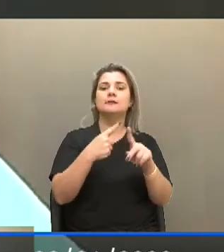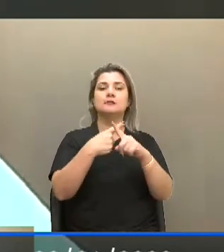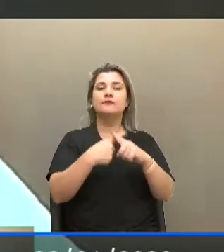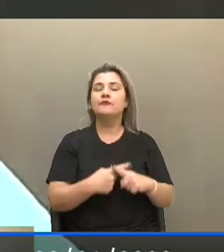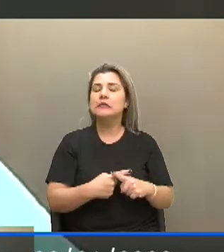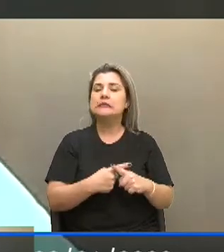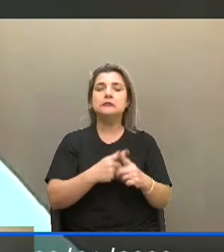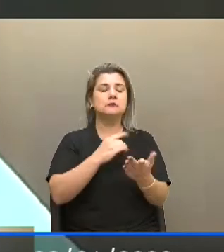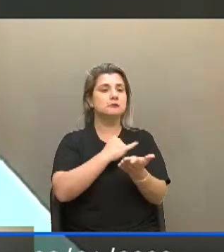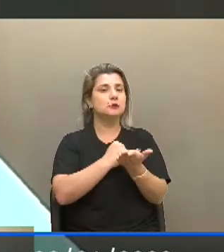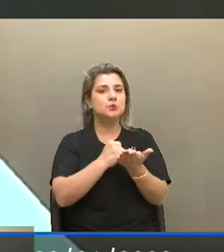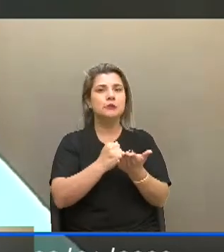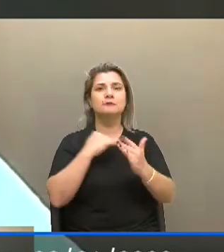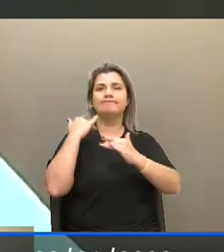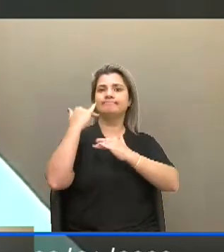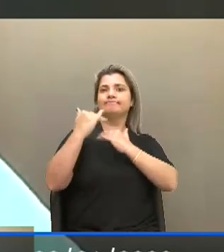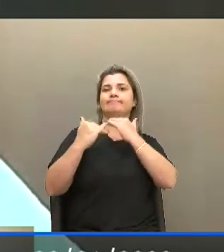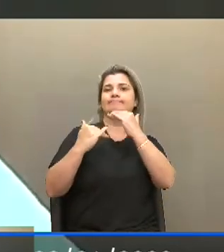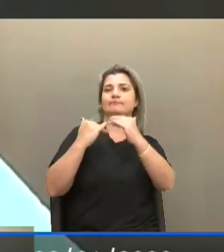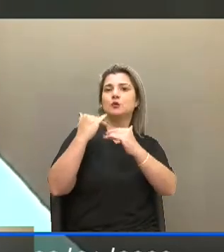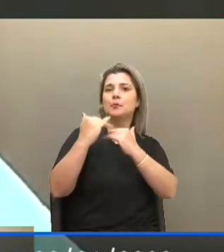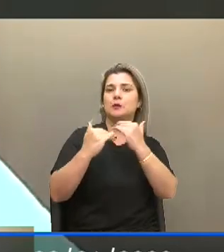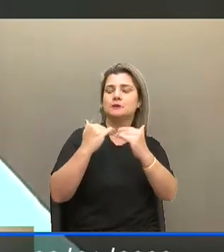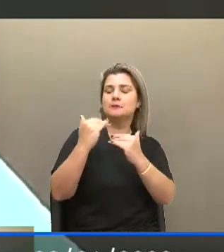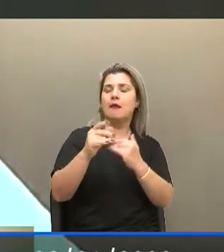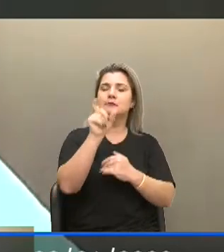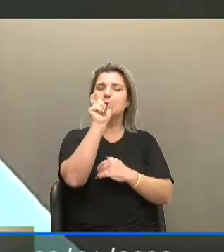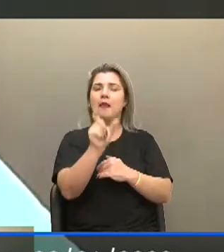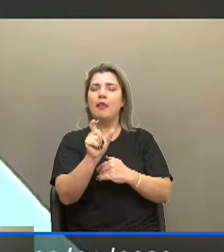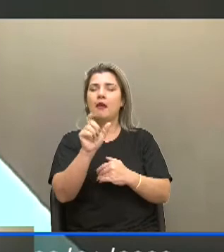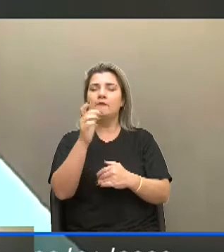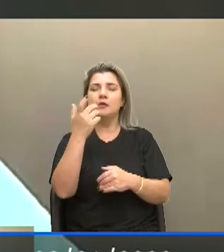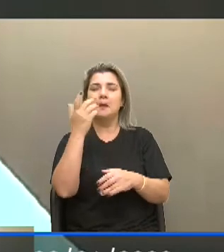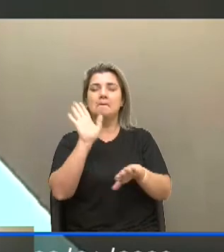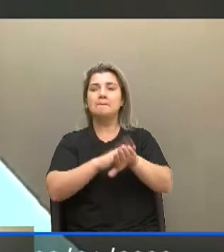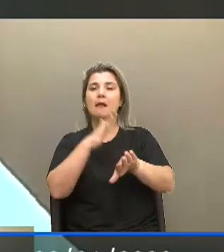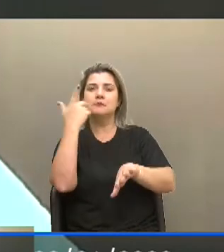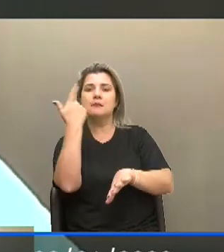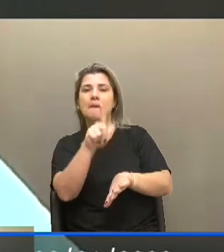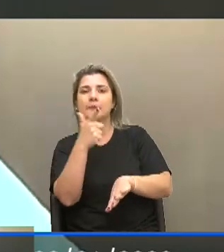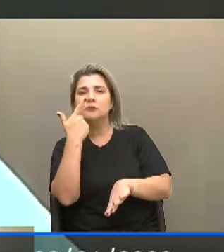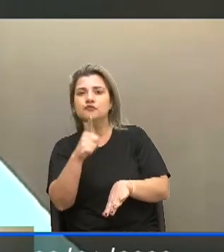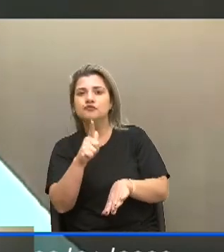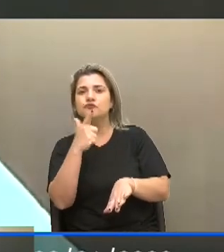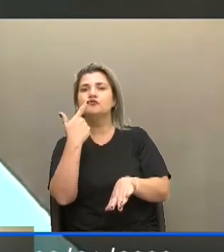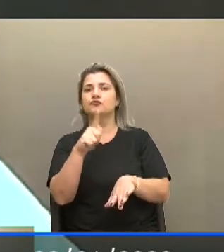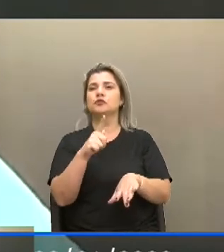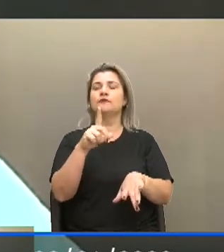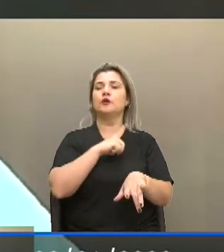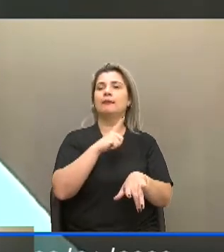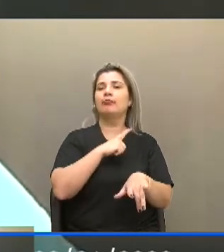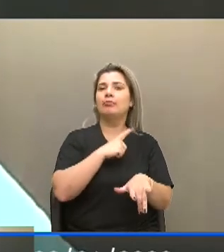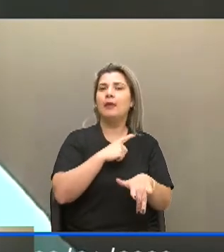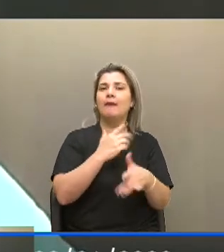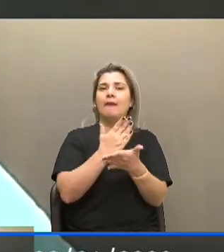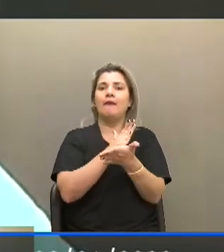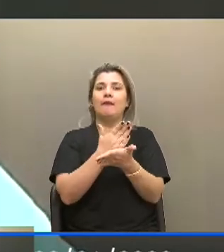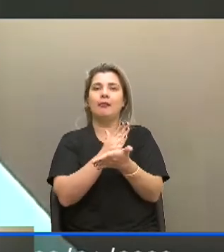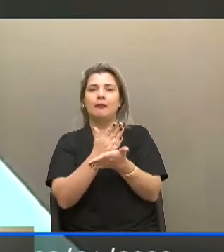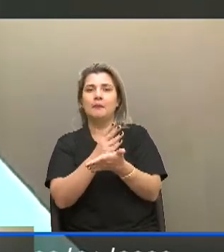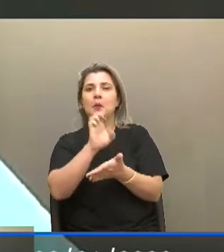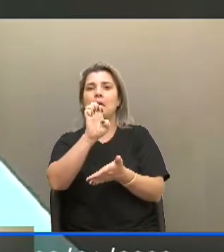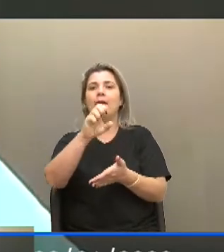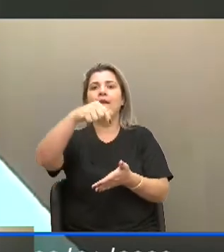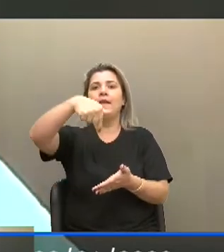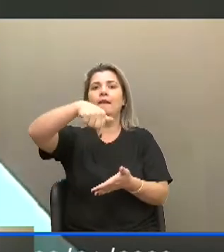desse processo, a palavra que eu mais tenho repetido aqui é equilíbrio, o que nós precisamos é muito equilíbrio,